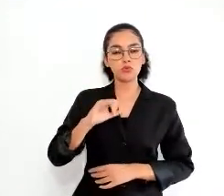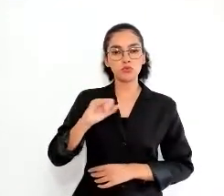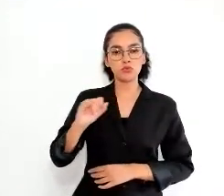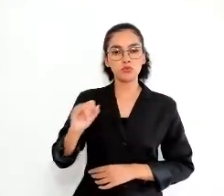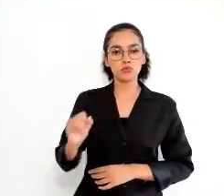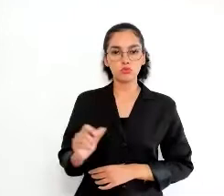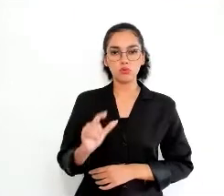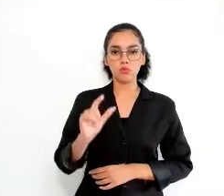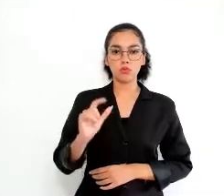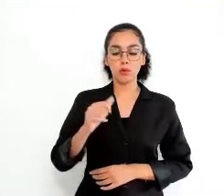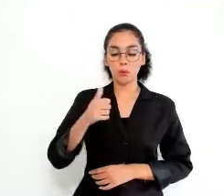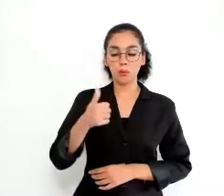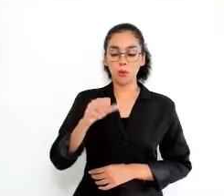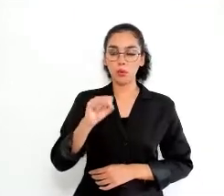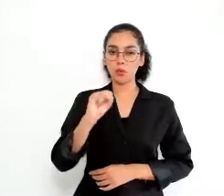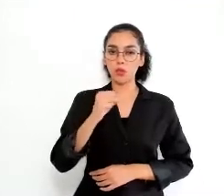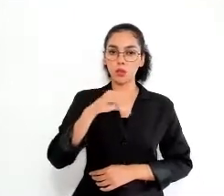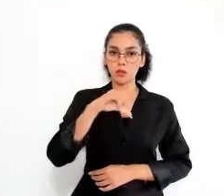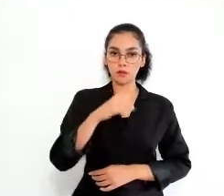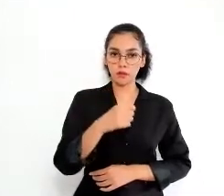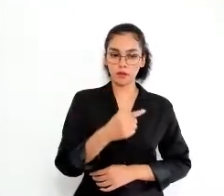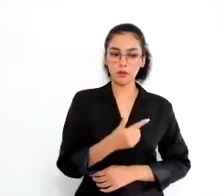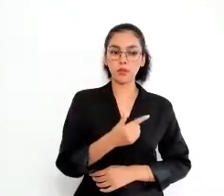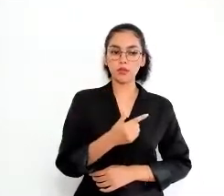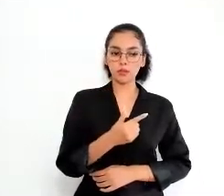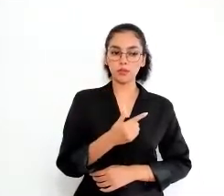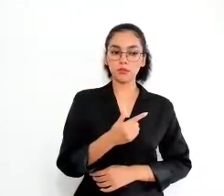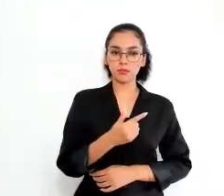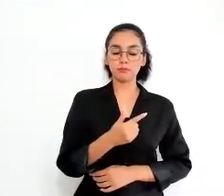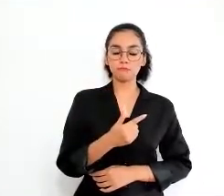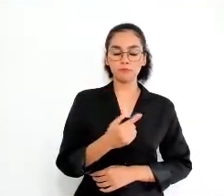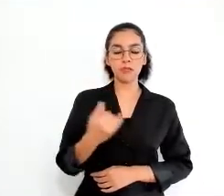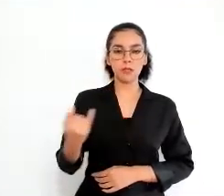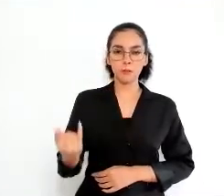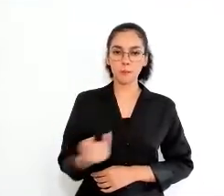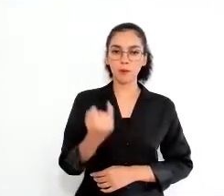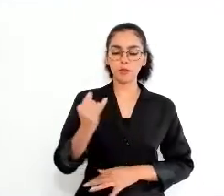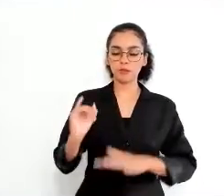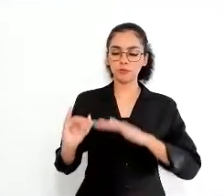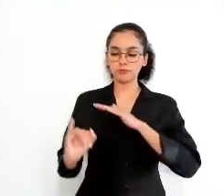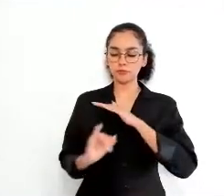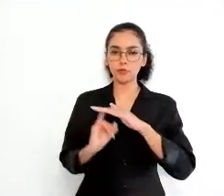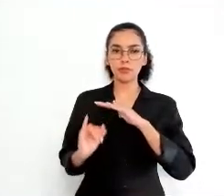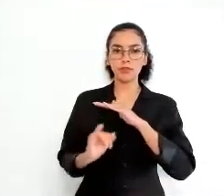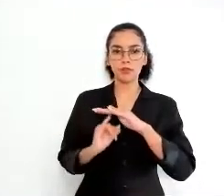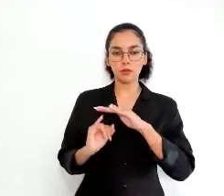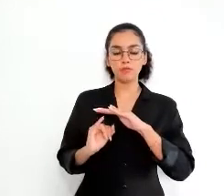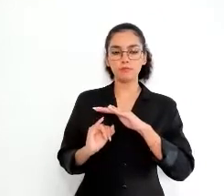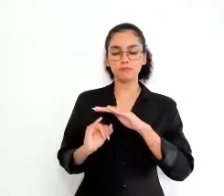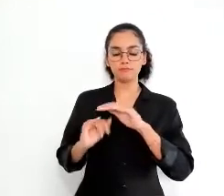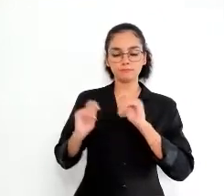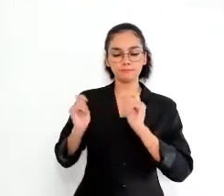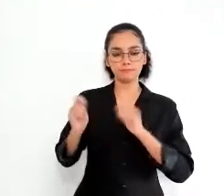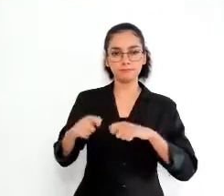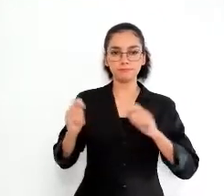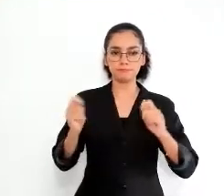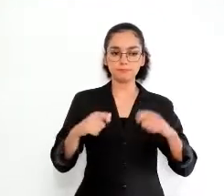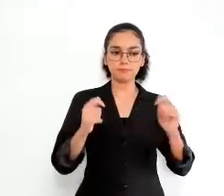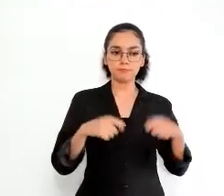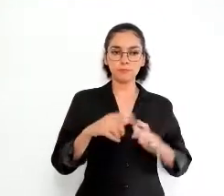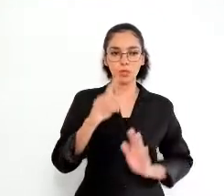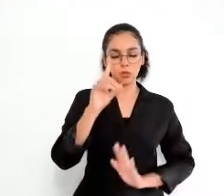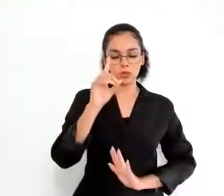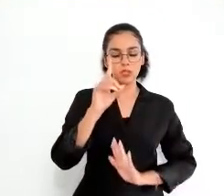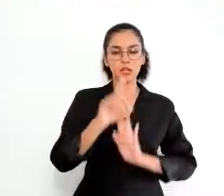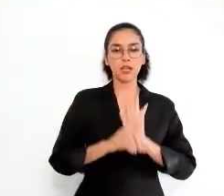julho de 1892 como importante instituição garantidora do direito com